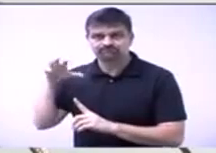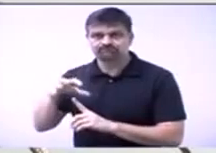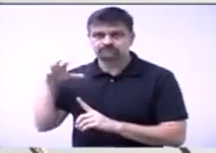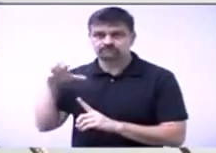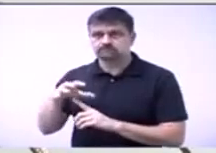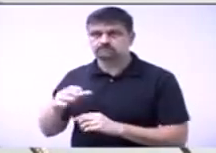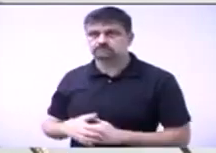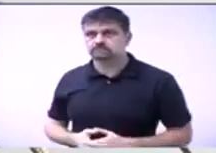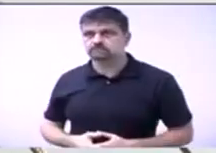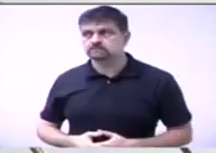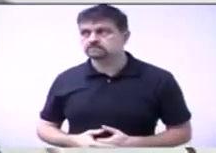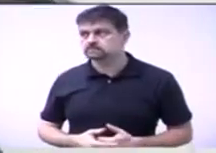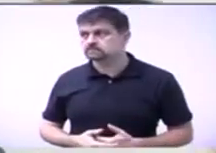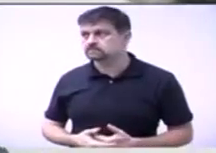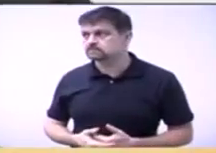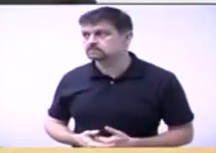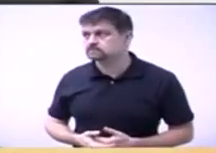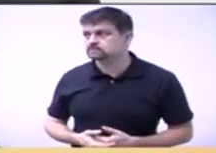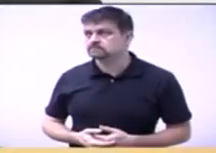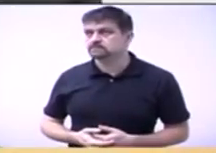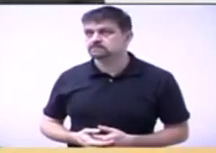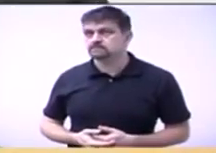retirado. Pode concluir, senhor presidente.